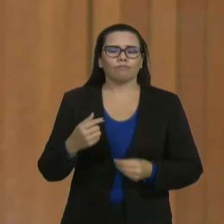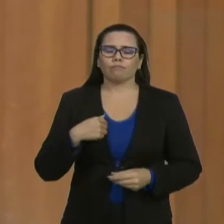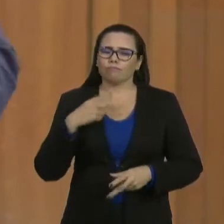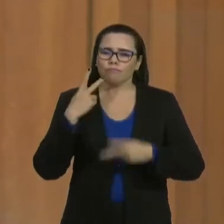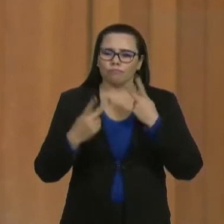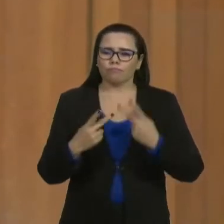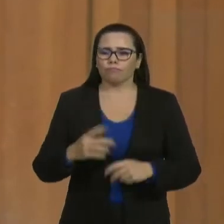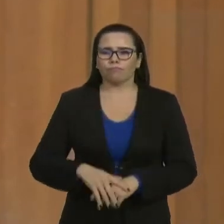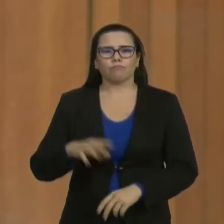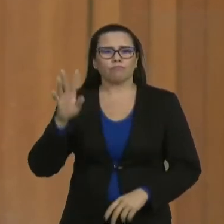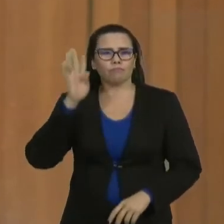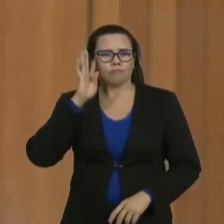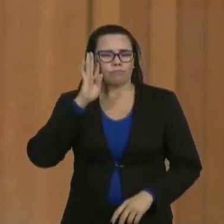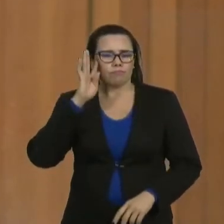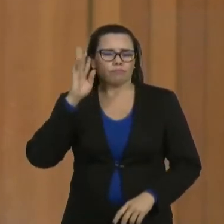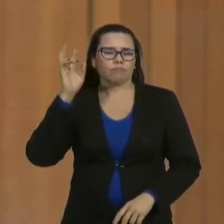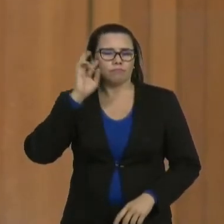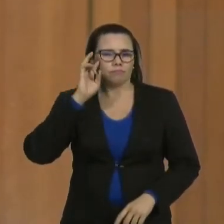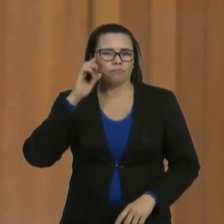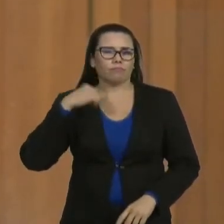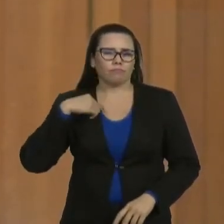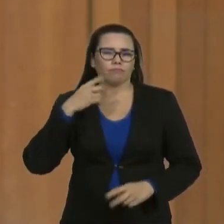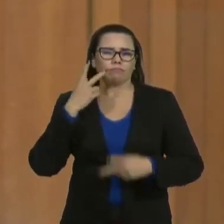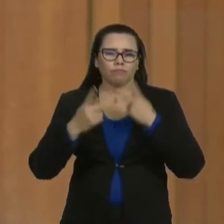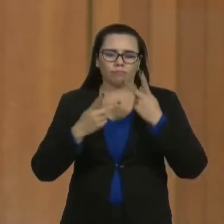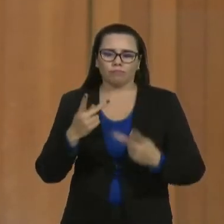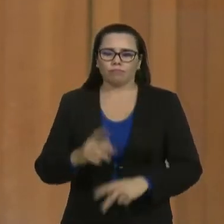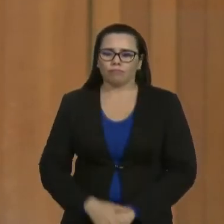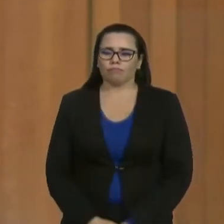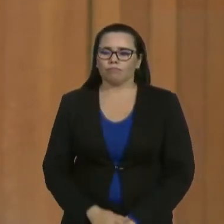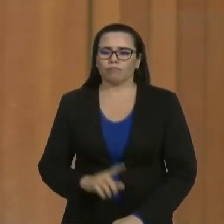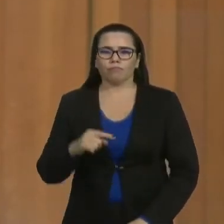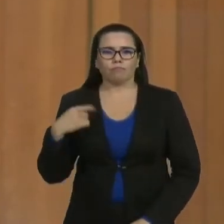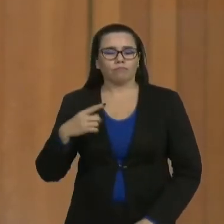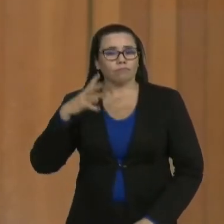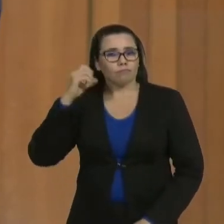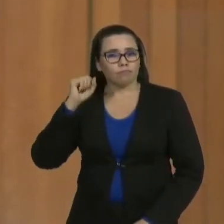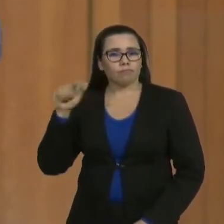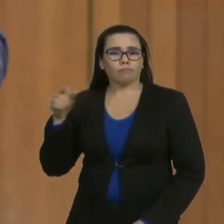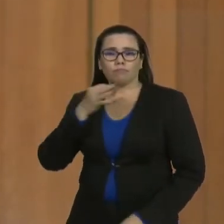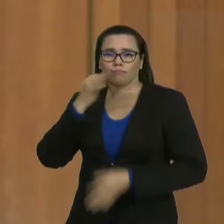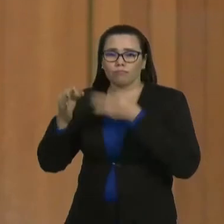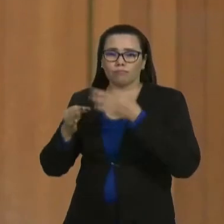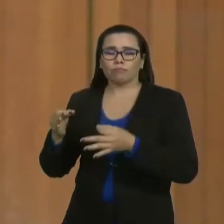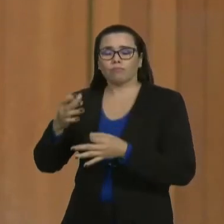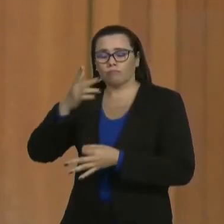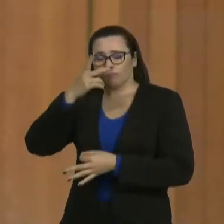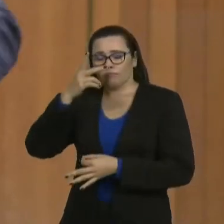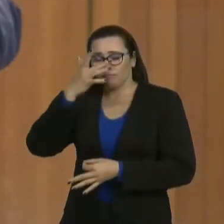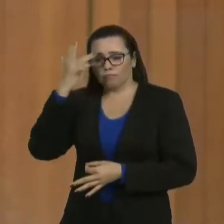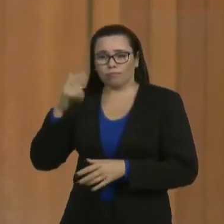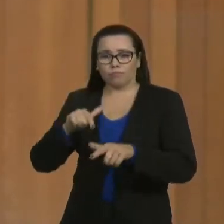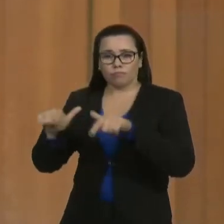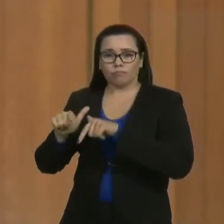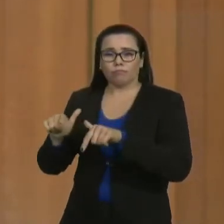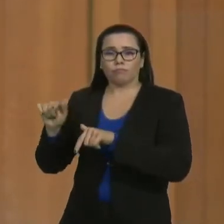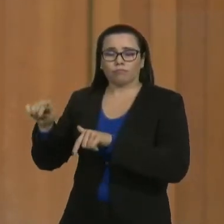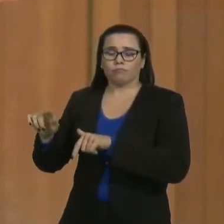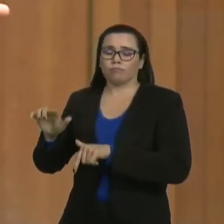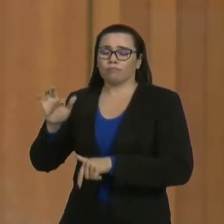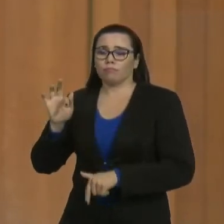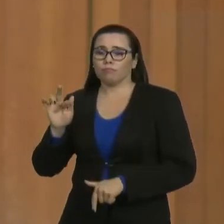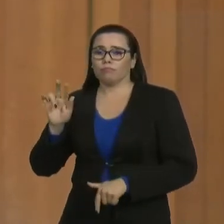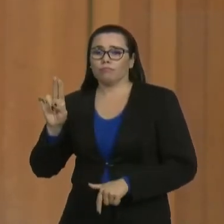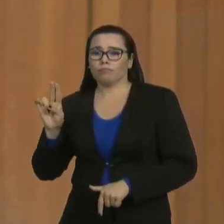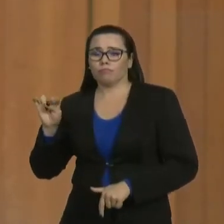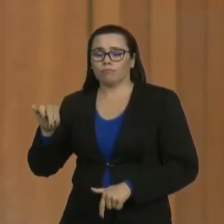quarta e na quinta-feira, poderemos ouvir dos próprios servidores amanhã na Assembleia Legislativa. E vocês poderão